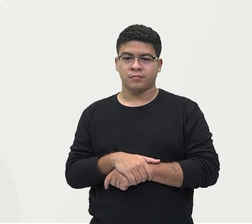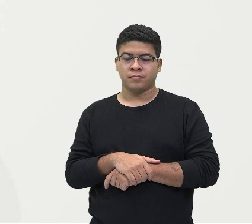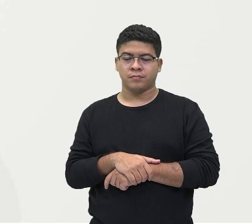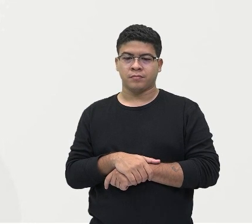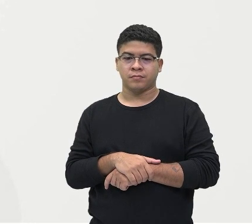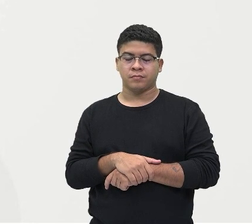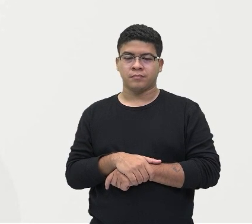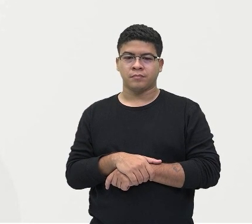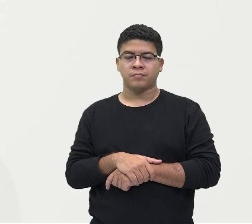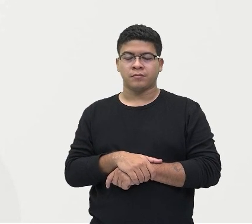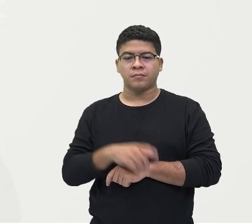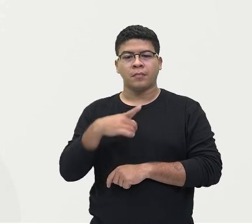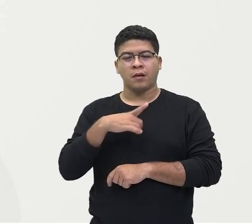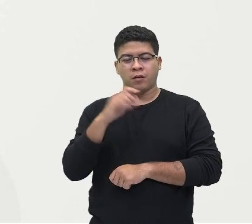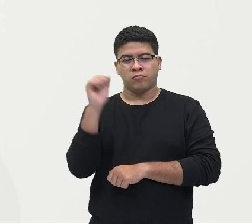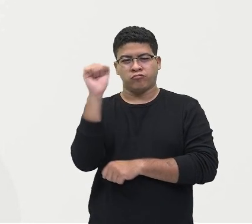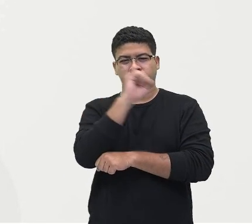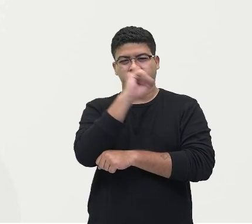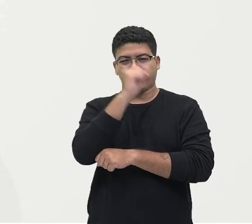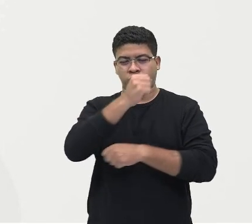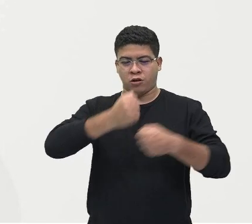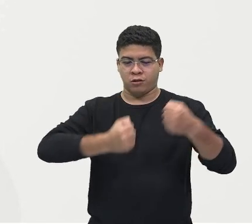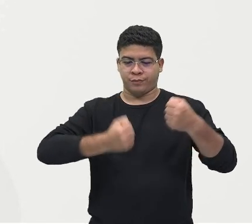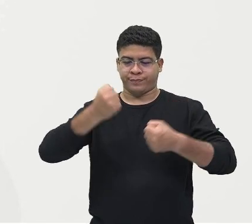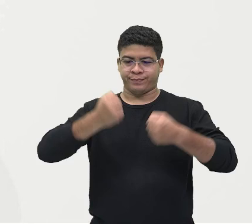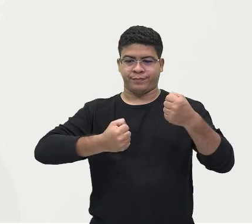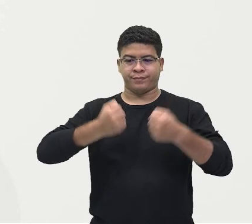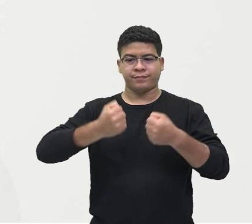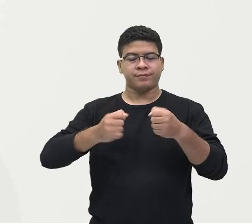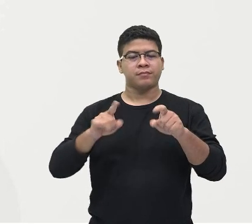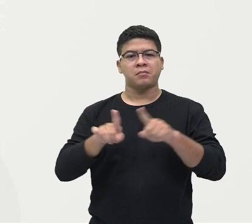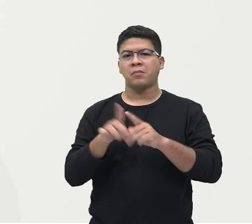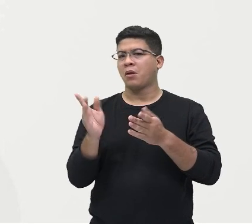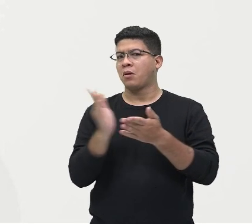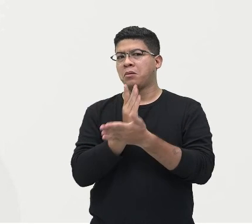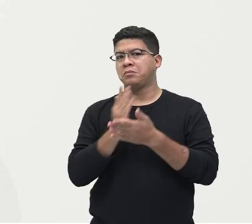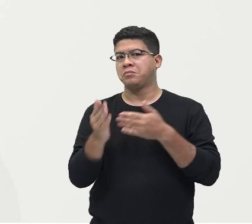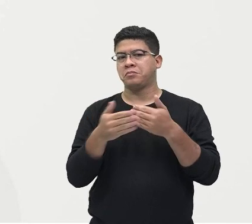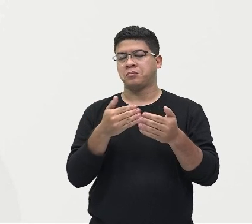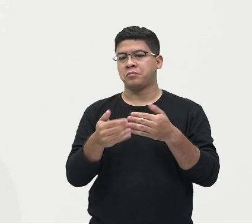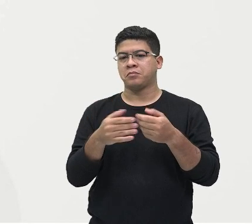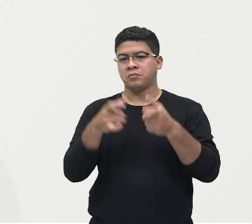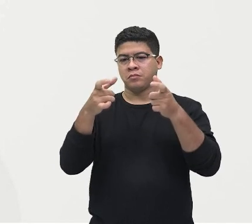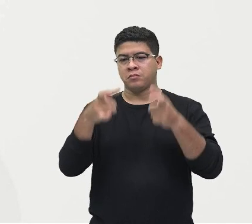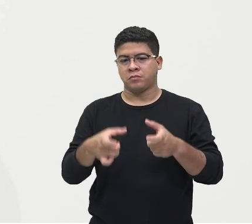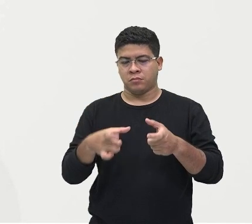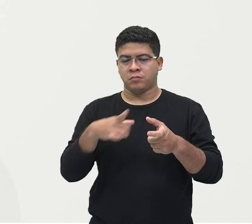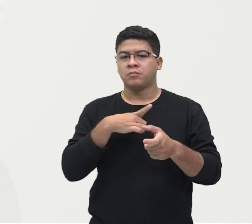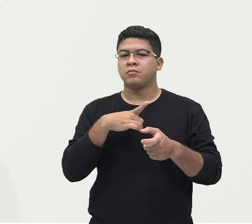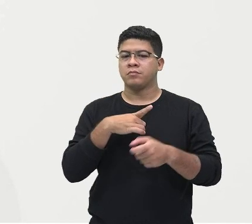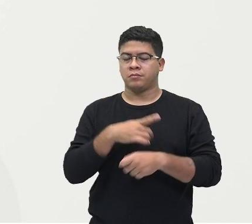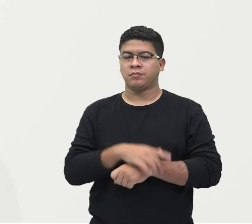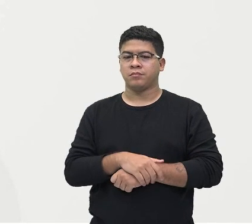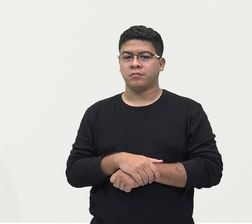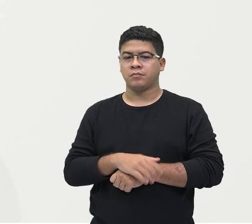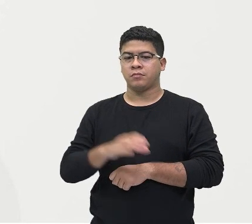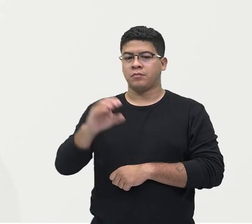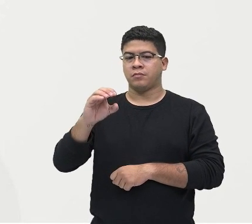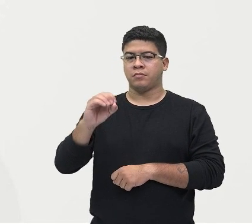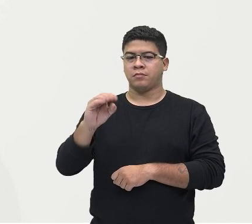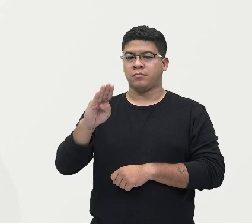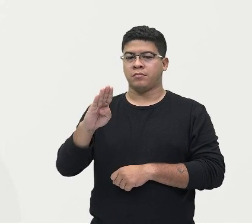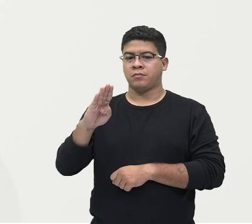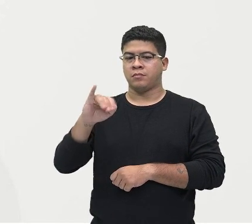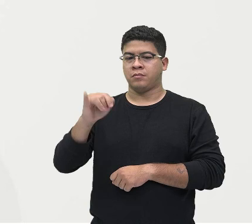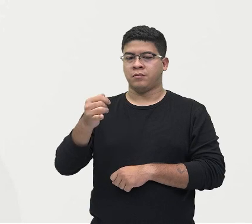à direção em qualquer, né, tipo de lugar e objeto, para